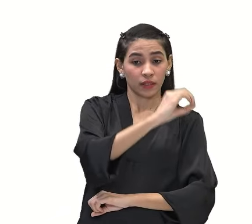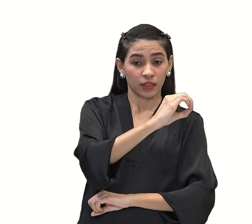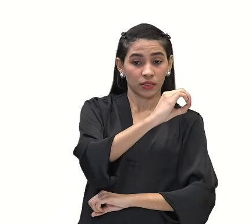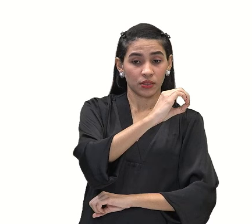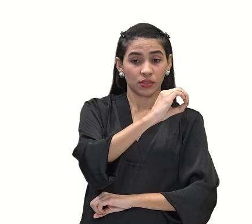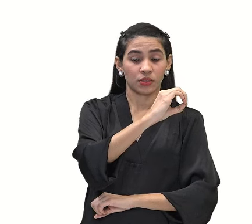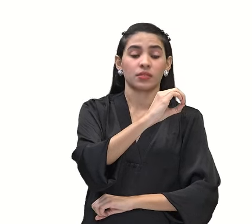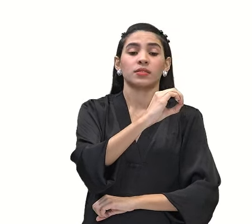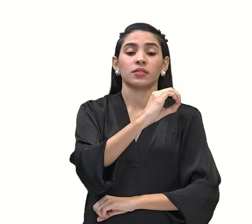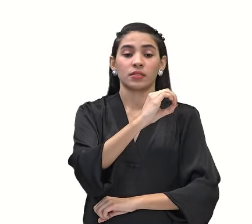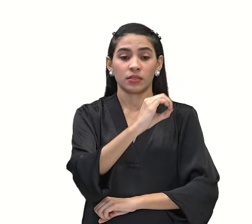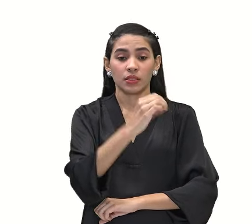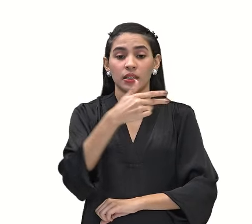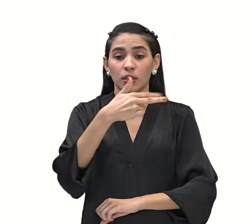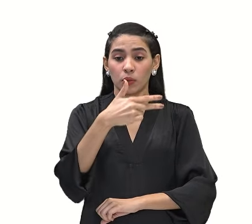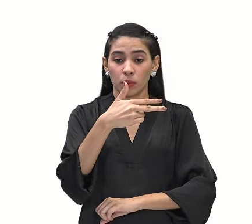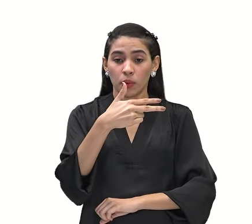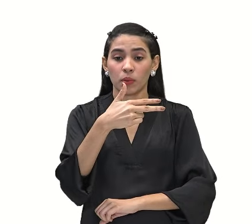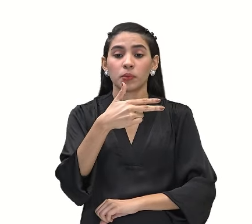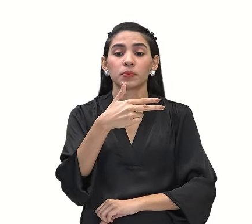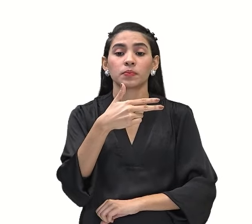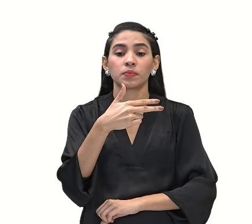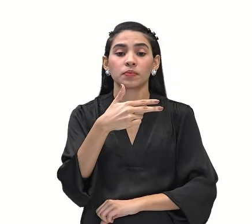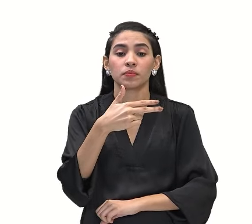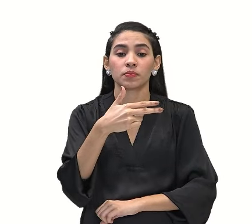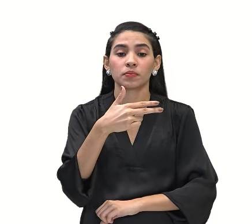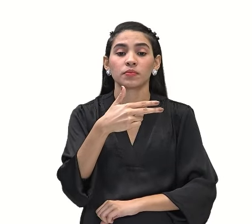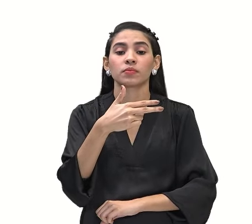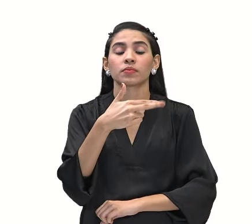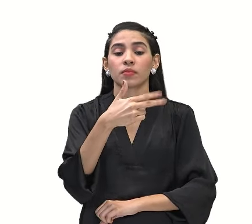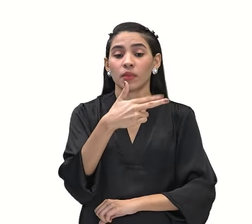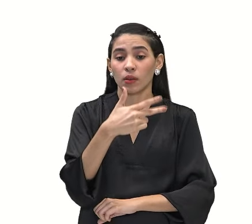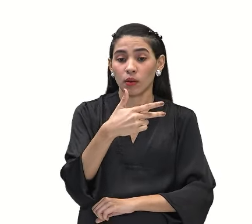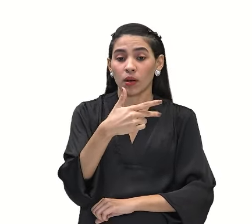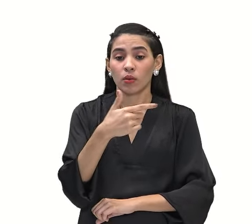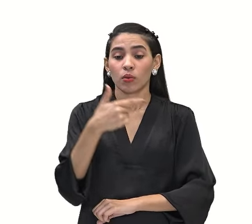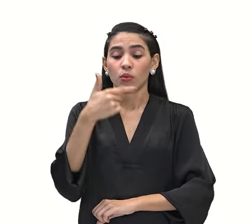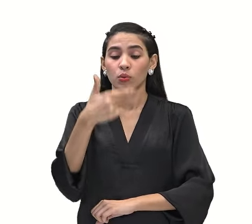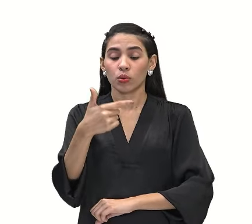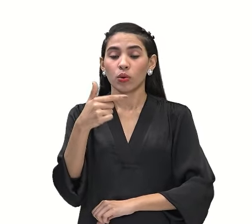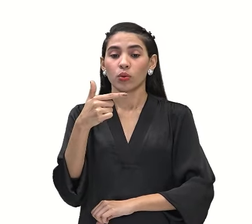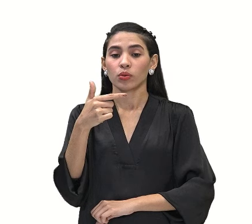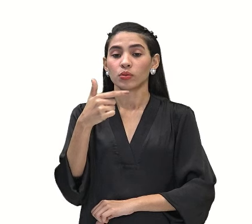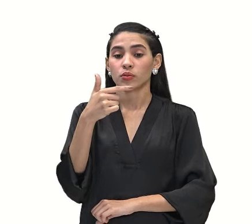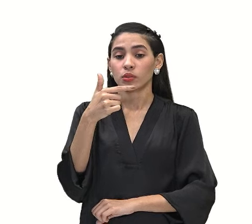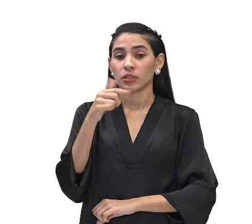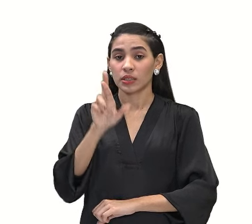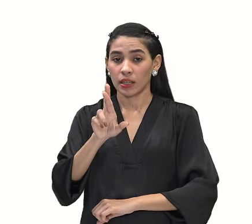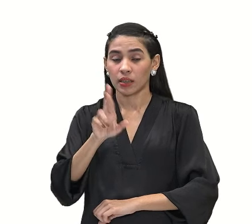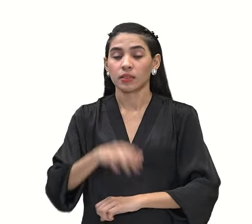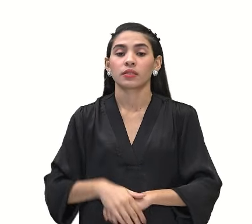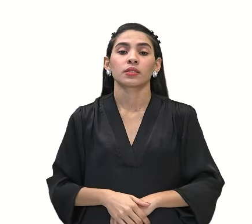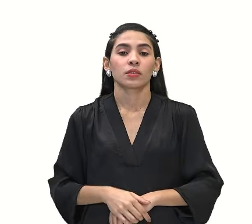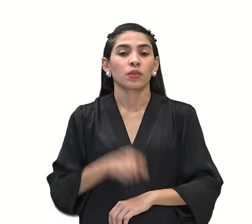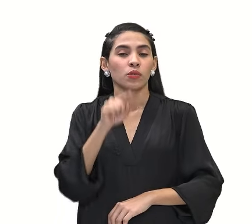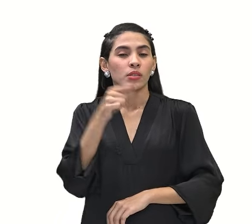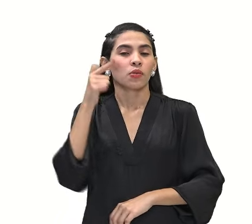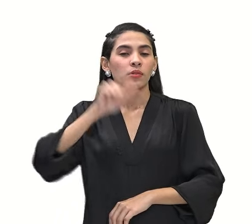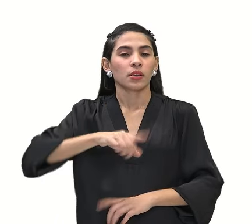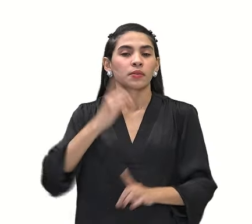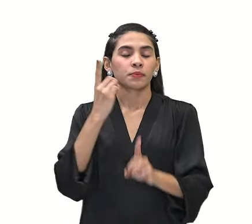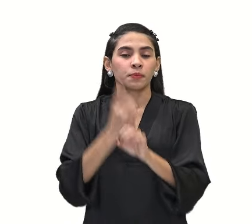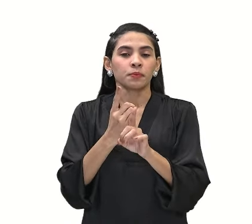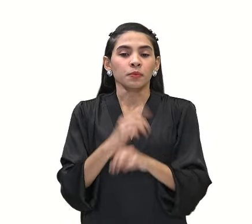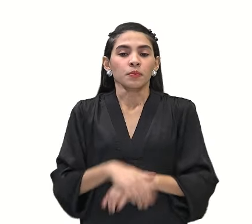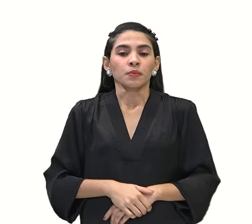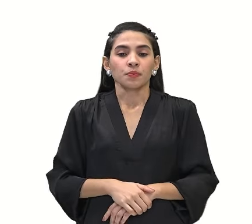certo igual a 2R olha e com isso nós vamos encontrar o quê